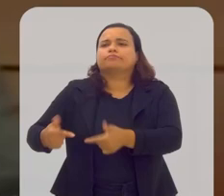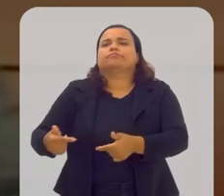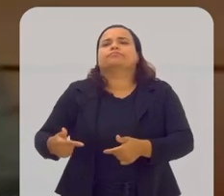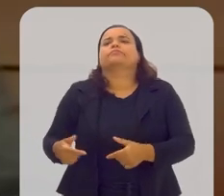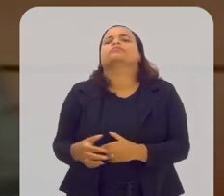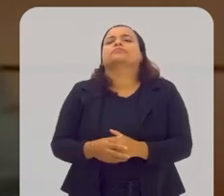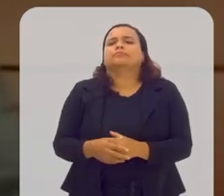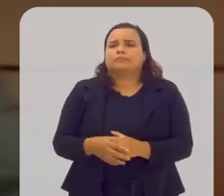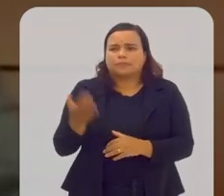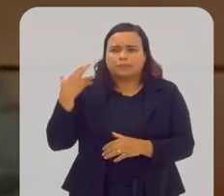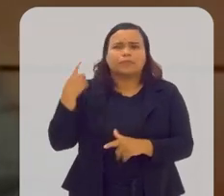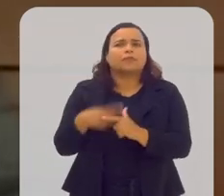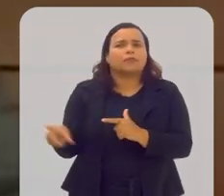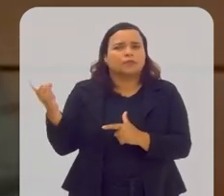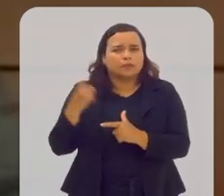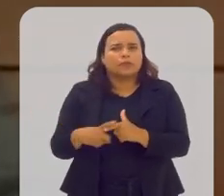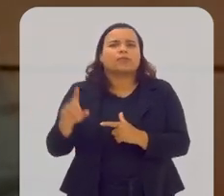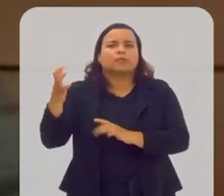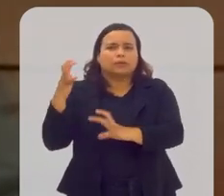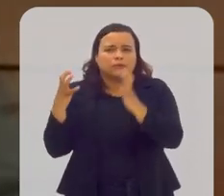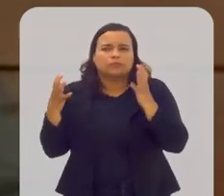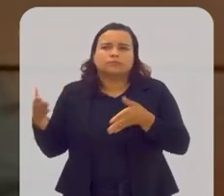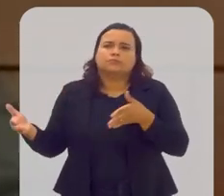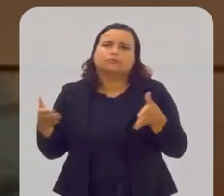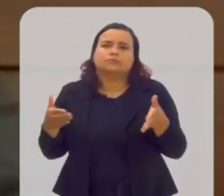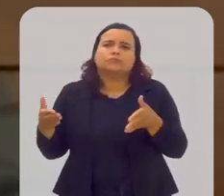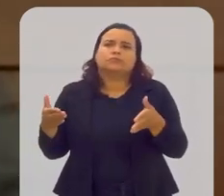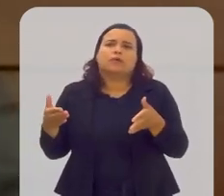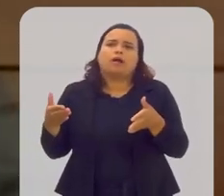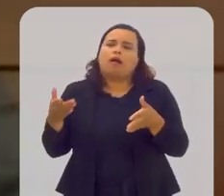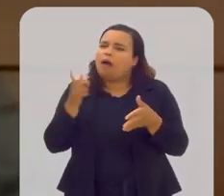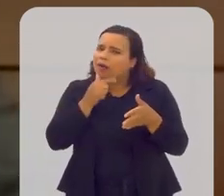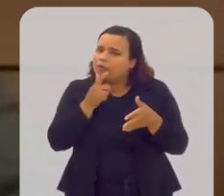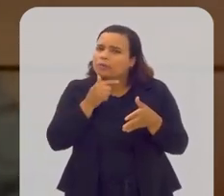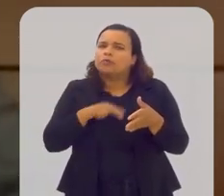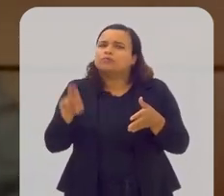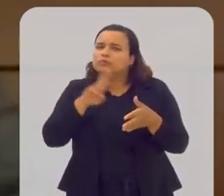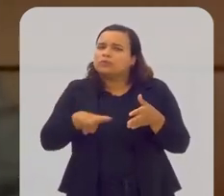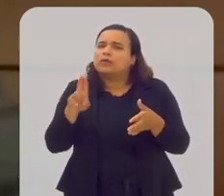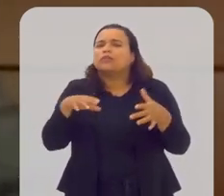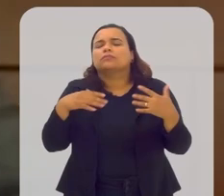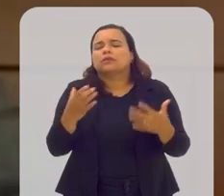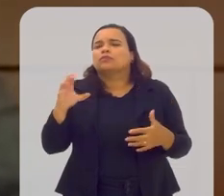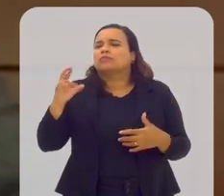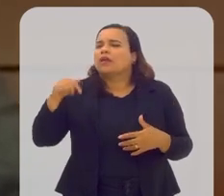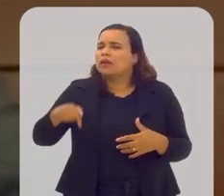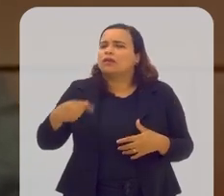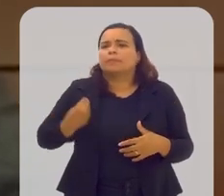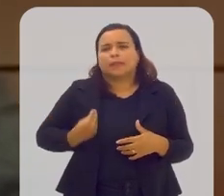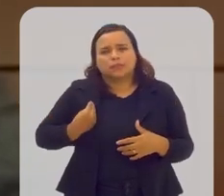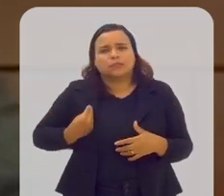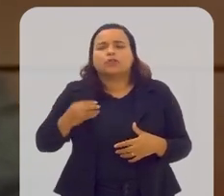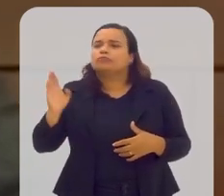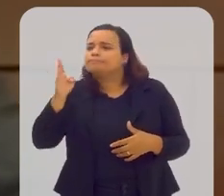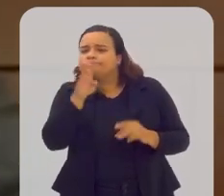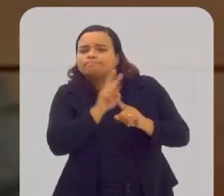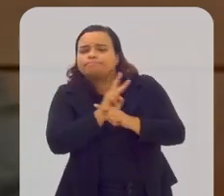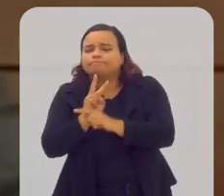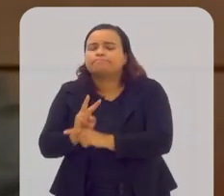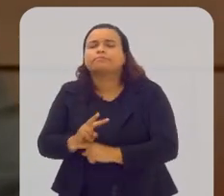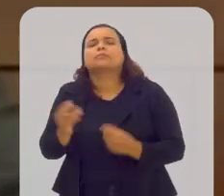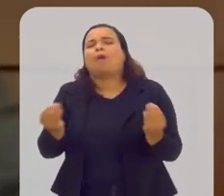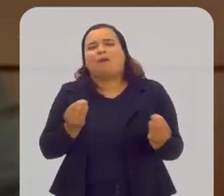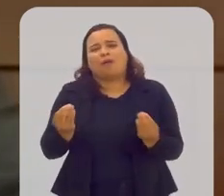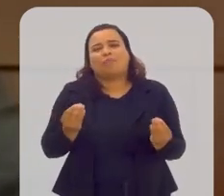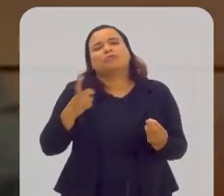muito nessa questão quando a geosmina foi um grande problema ambiental que a gente viveu na água de abastecimento. Então, o CRQ esteve presente